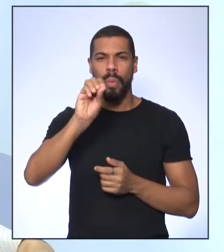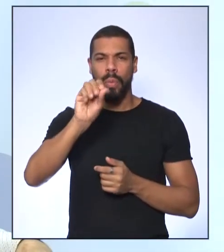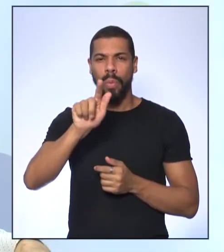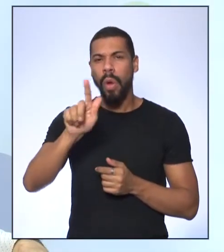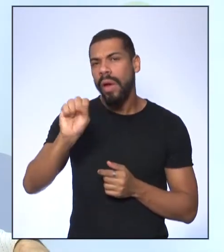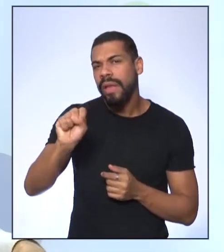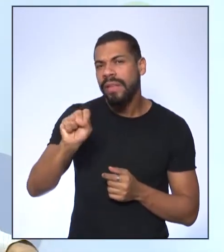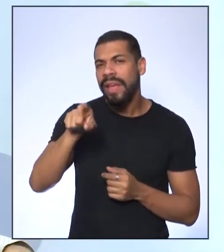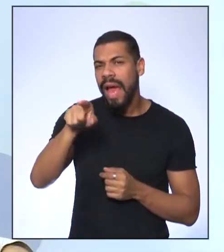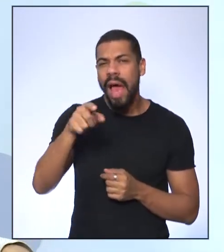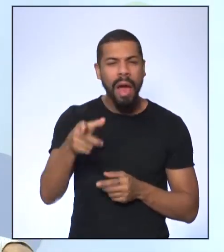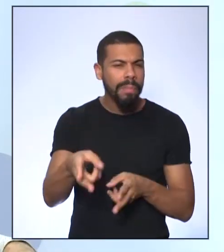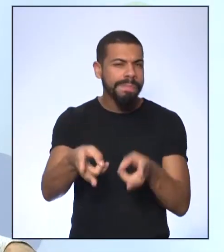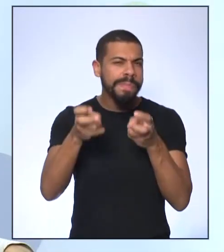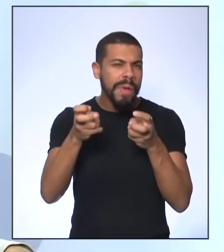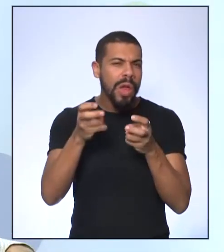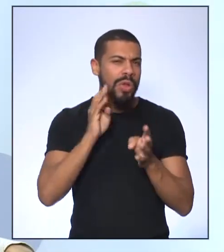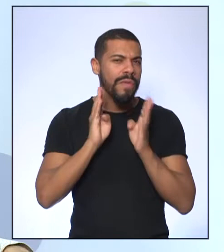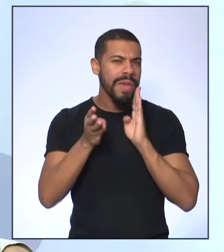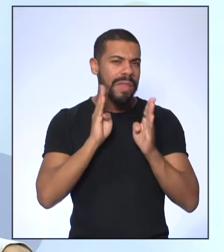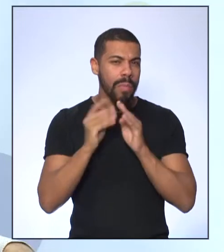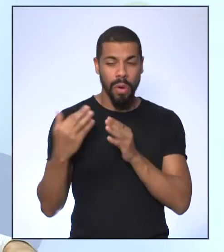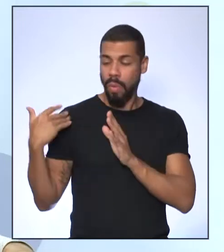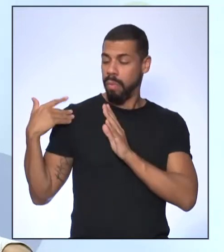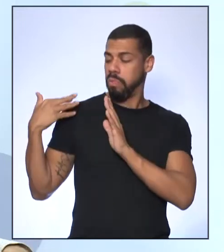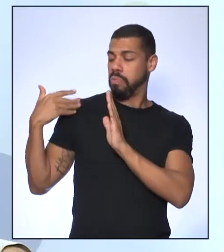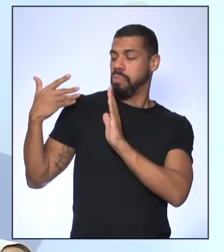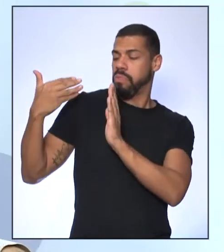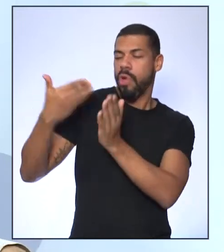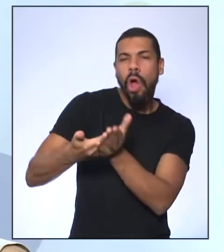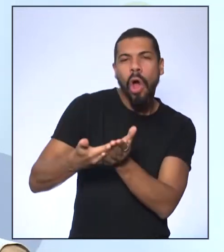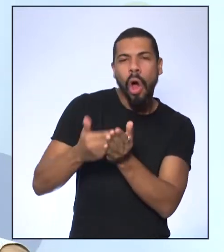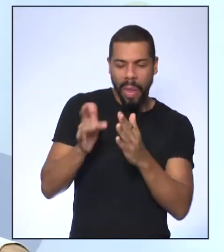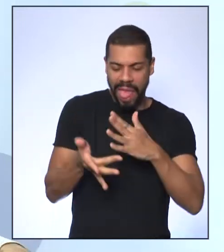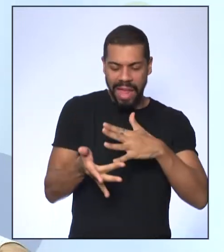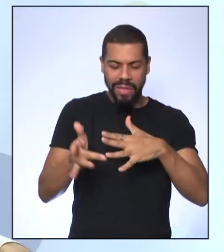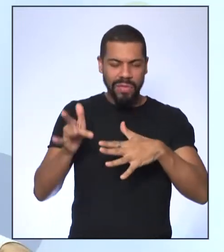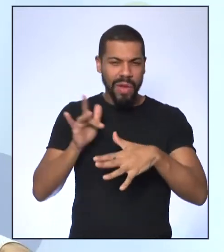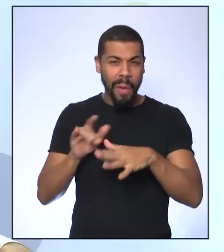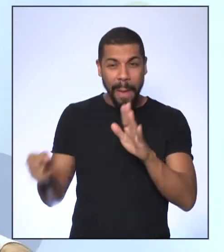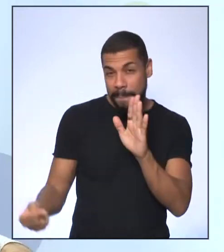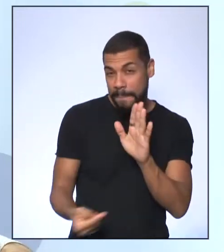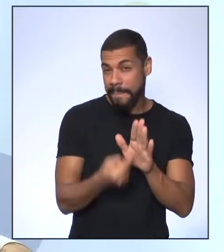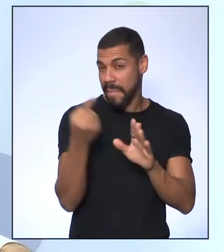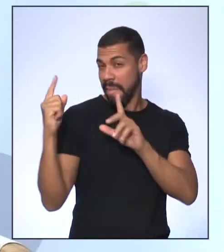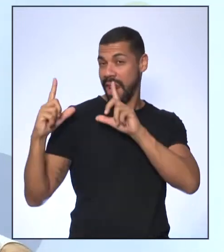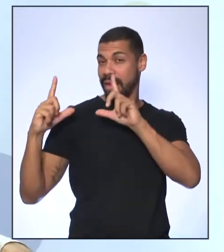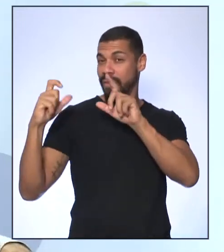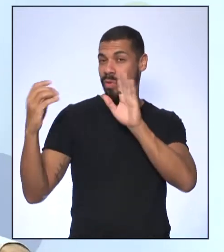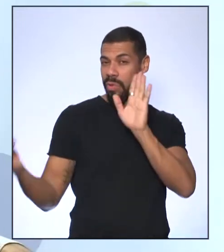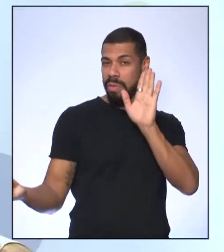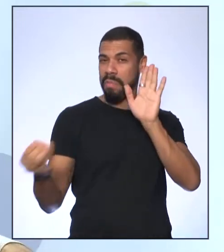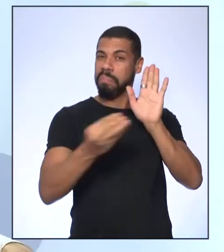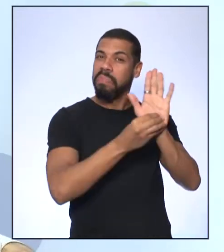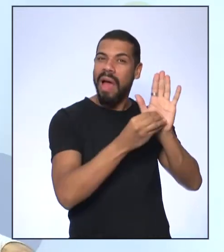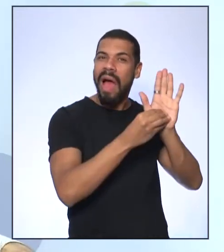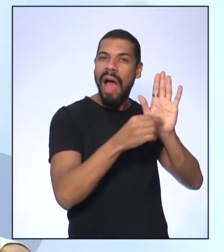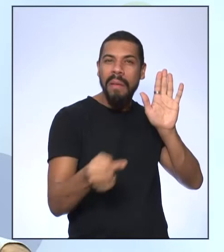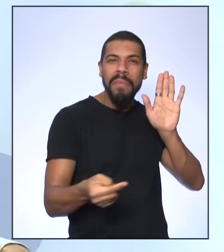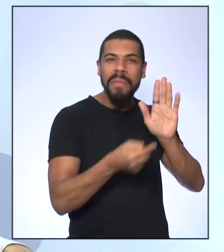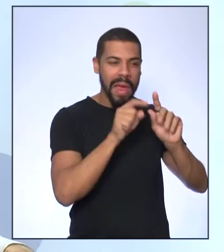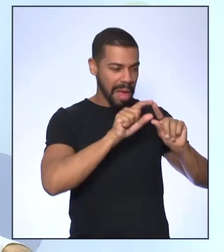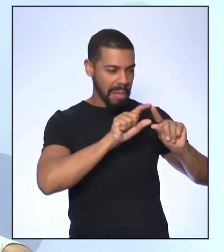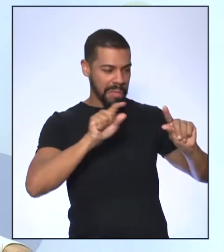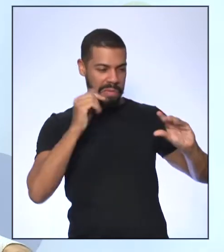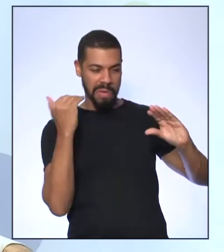lá. A gente olha o Facebook desde que você entrou na rede social, postou a primeira foto, fez o primeiro